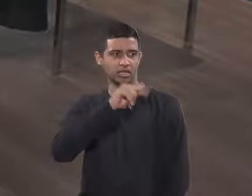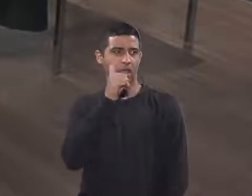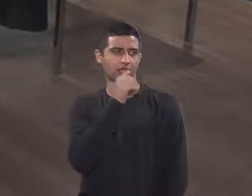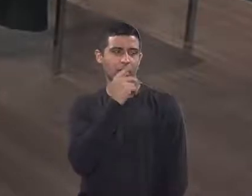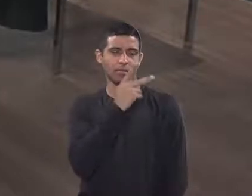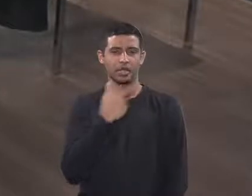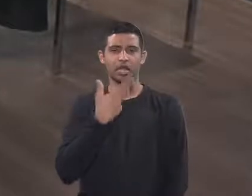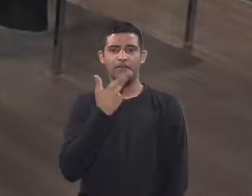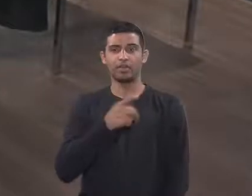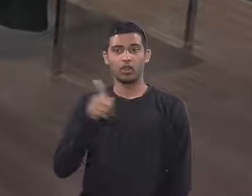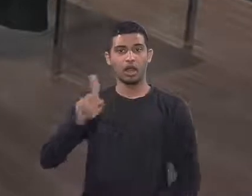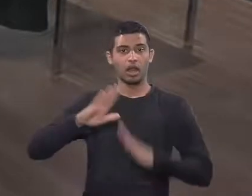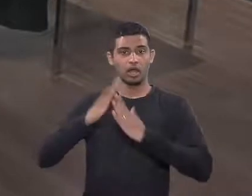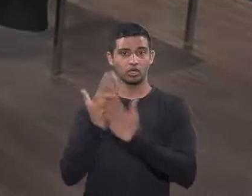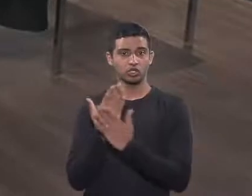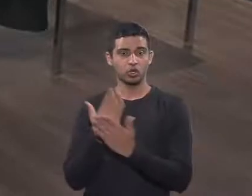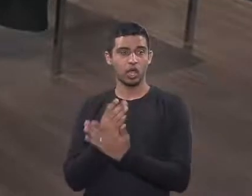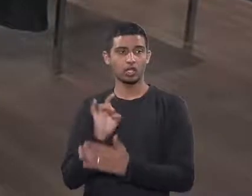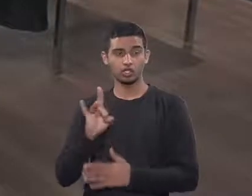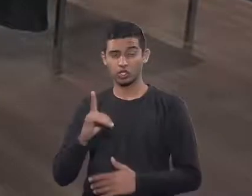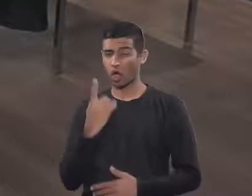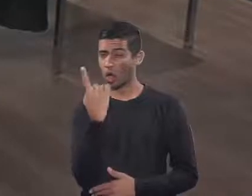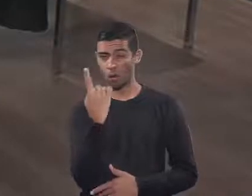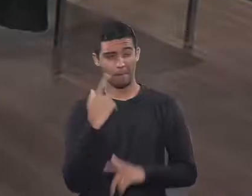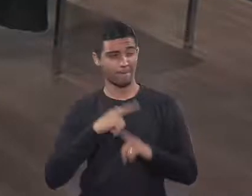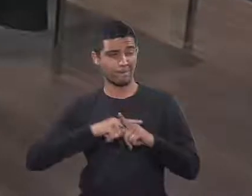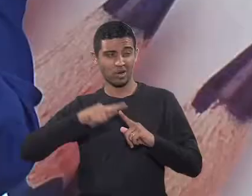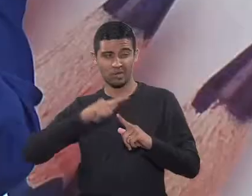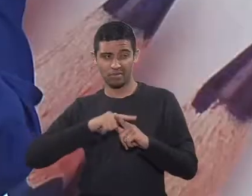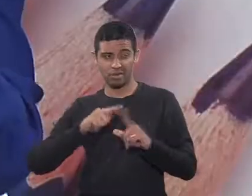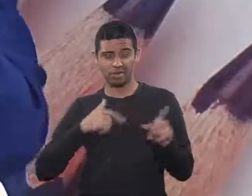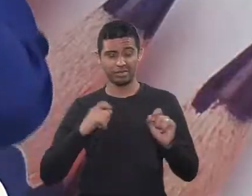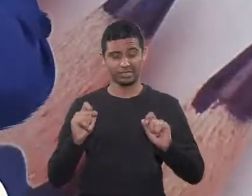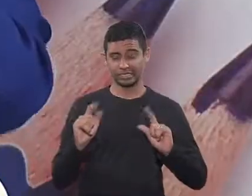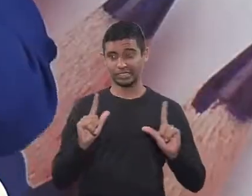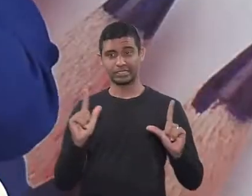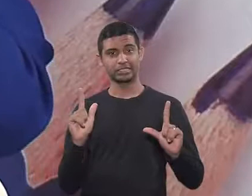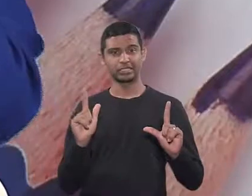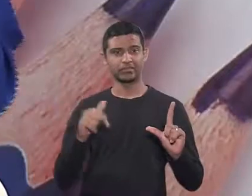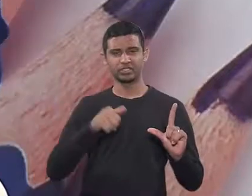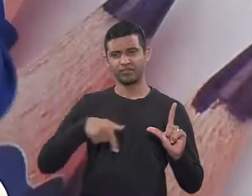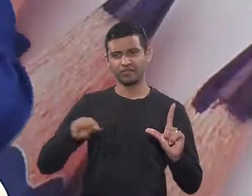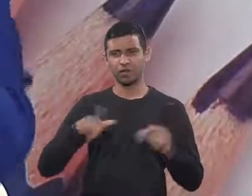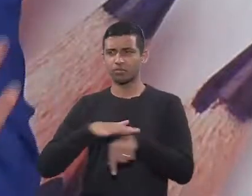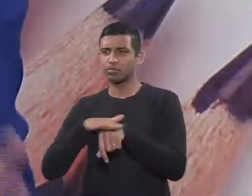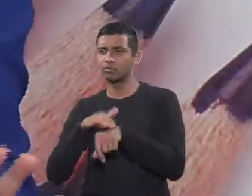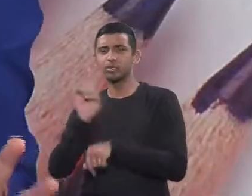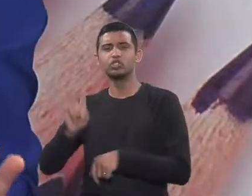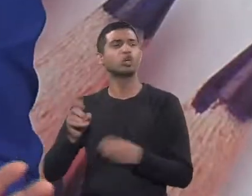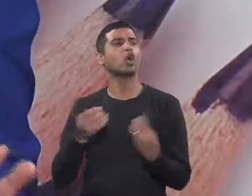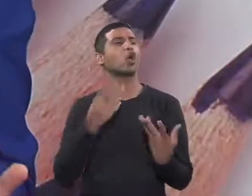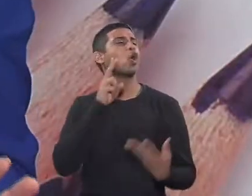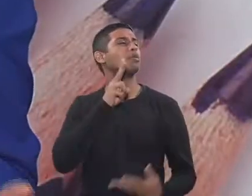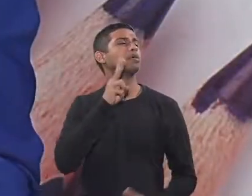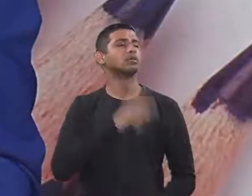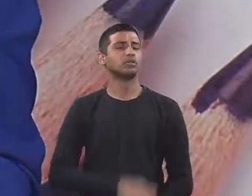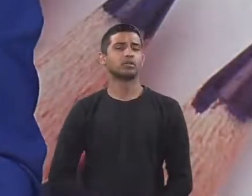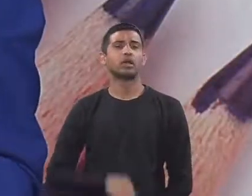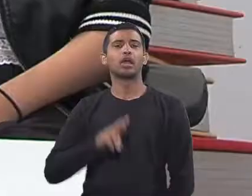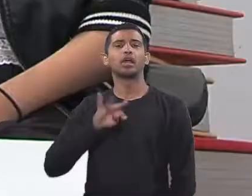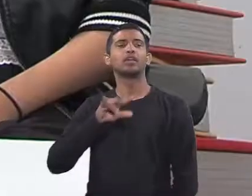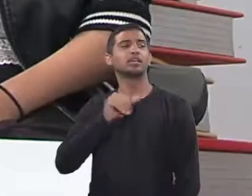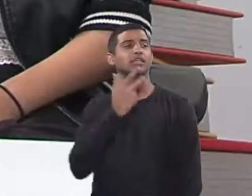que na escola só teve uma situação que chamou a atenção de vocês e aí você foi conversar com a diretora. Que história foi essa, Rita?